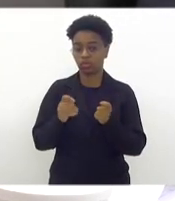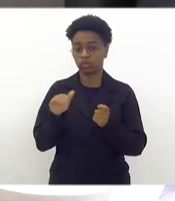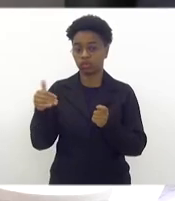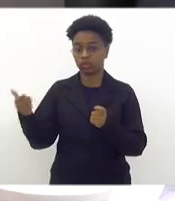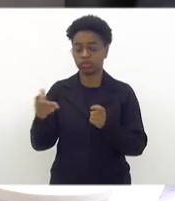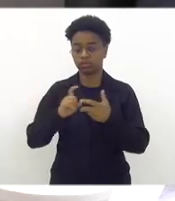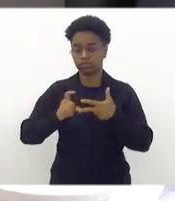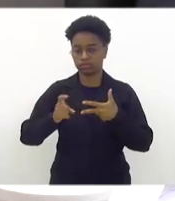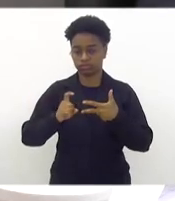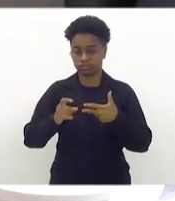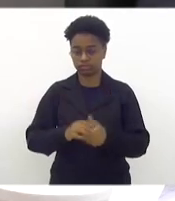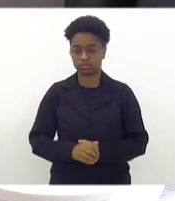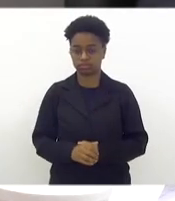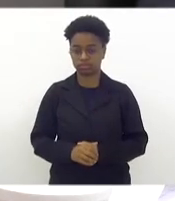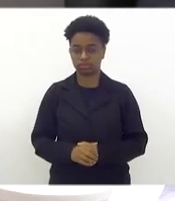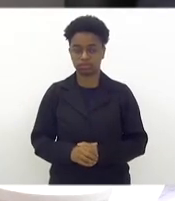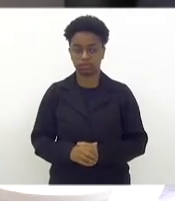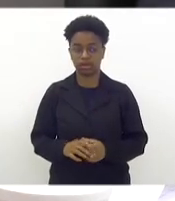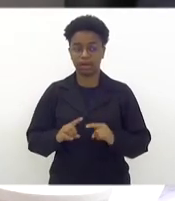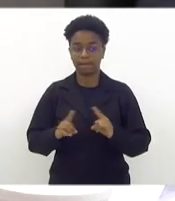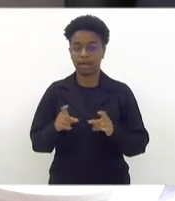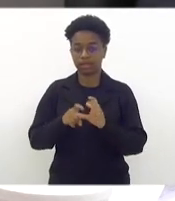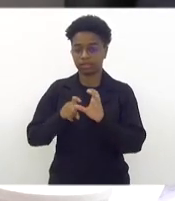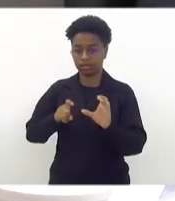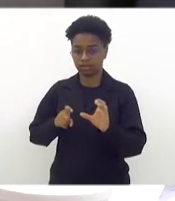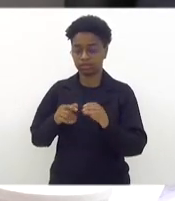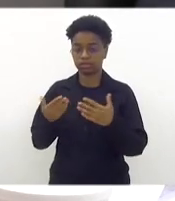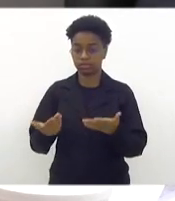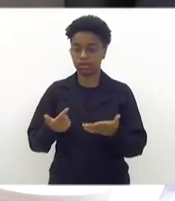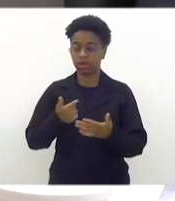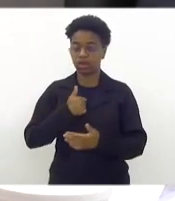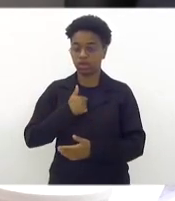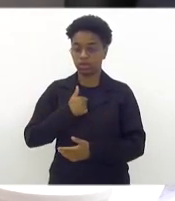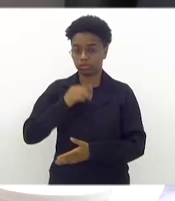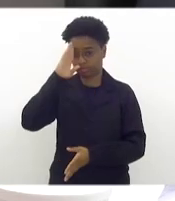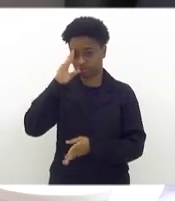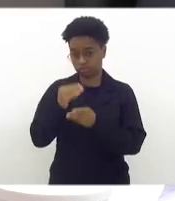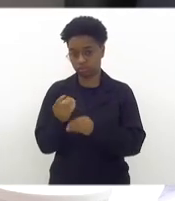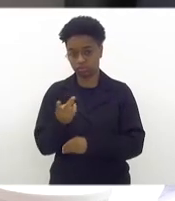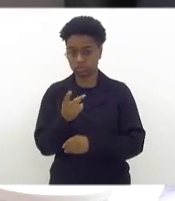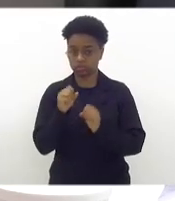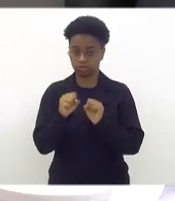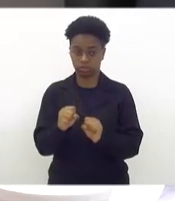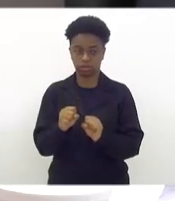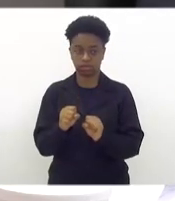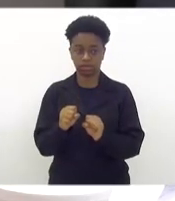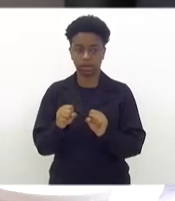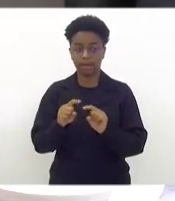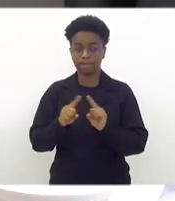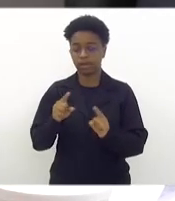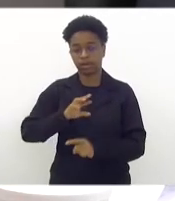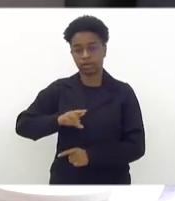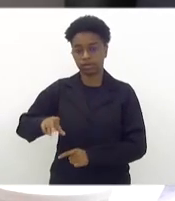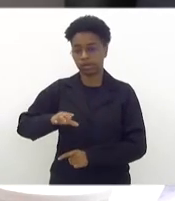Poder Executivo. Mas ele é absolutamente independente. Então, entendia eu que ambos podiam. Mas não foi esse o